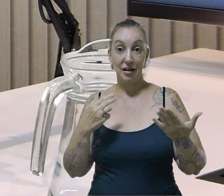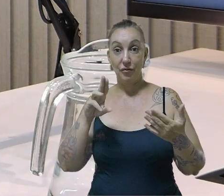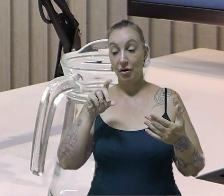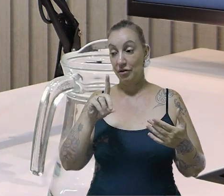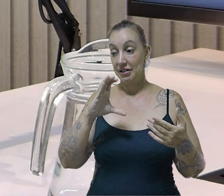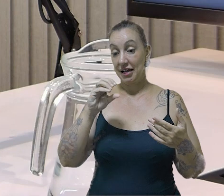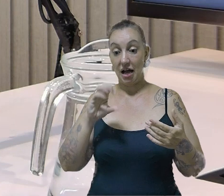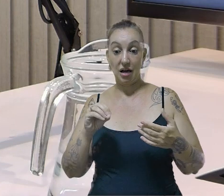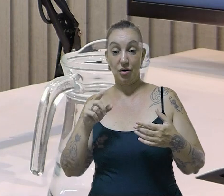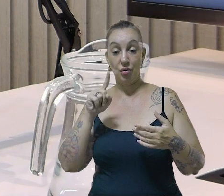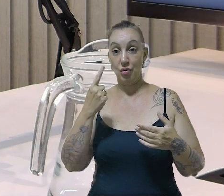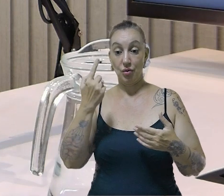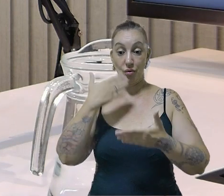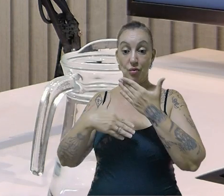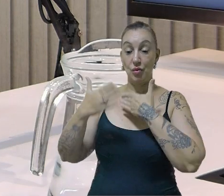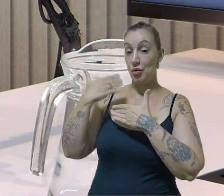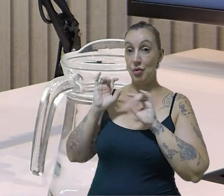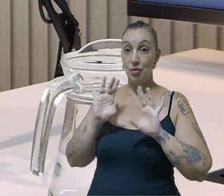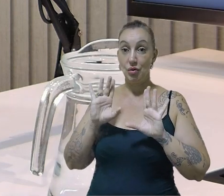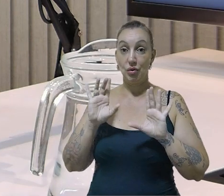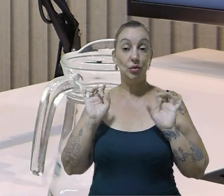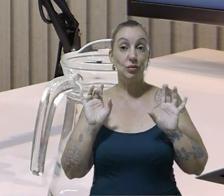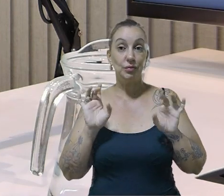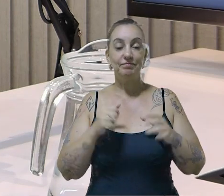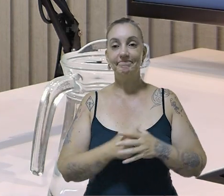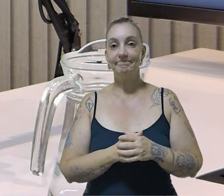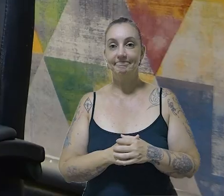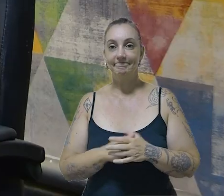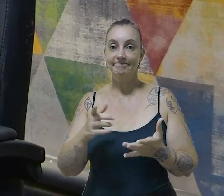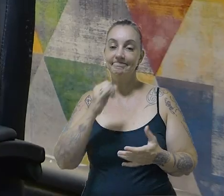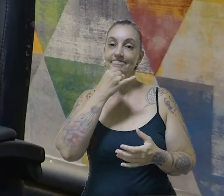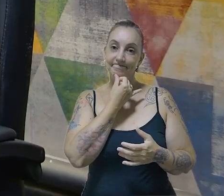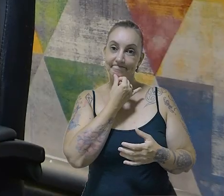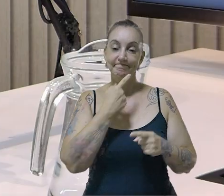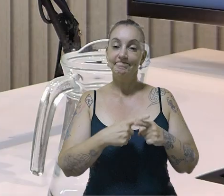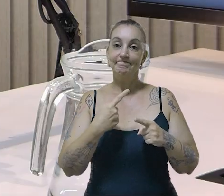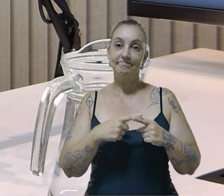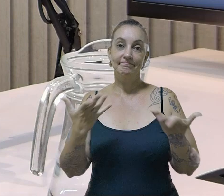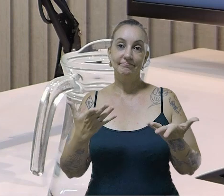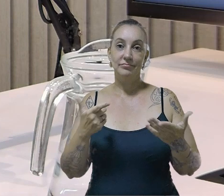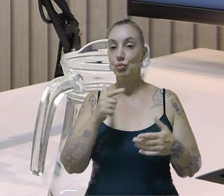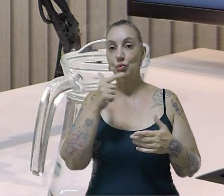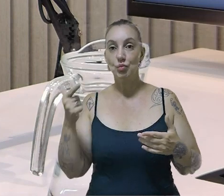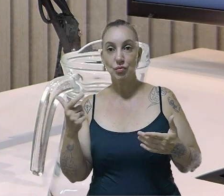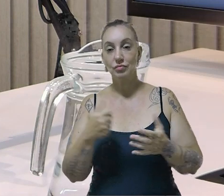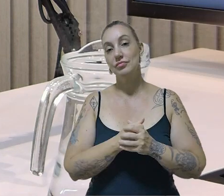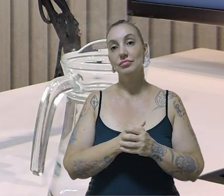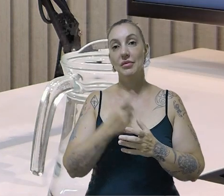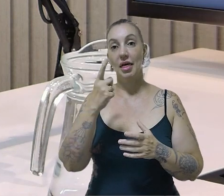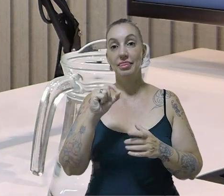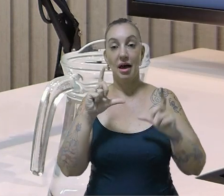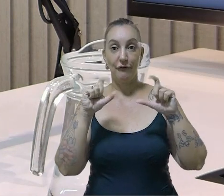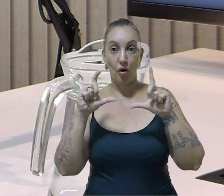um post anterior era sobre o y Caio só exclusivamente tipo aí ele ficou chateado a ele por que que por que que não tem Y Caio nas